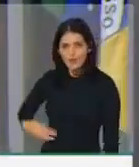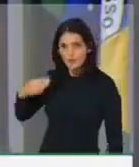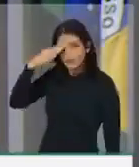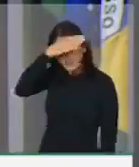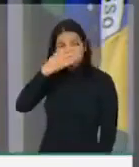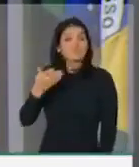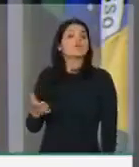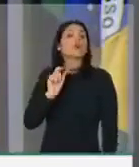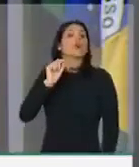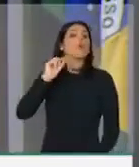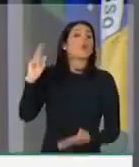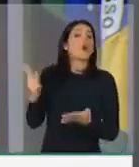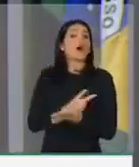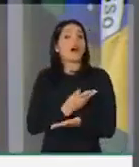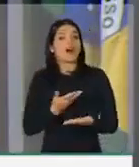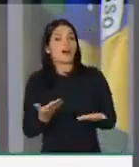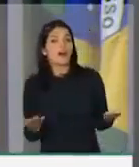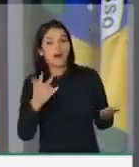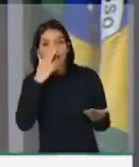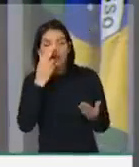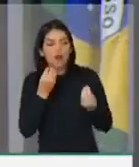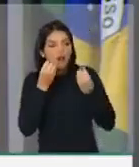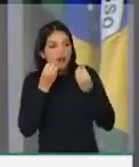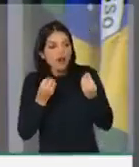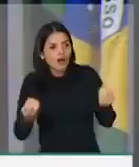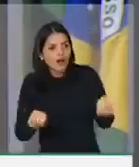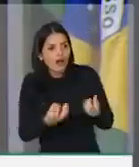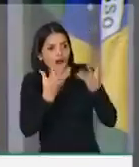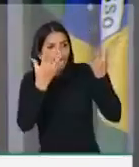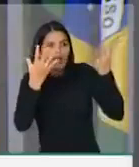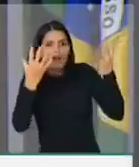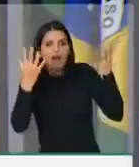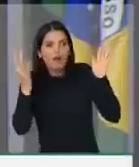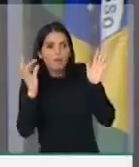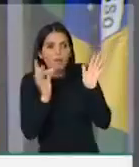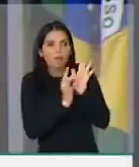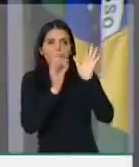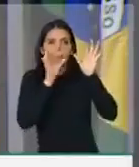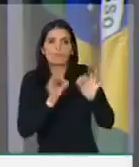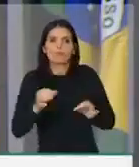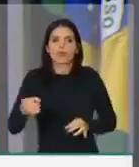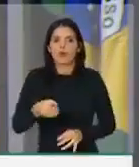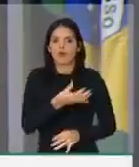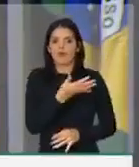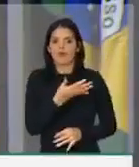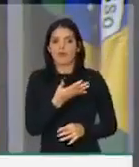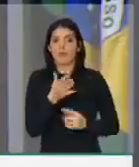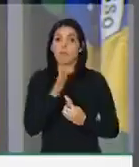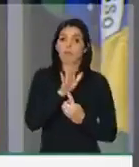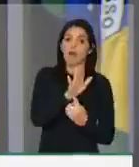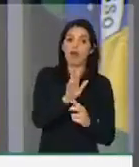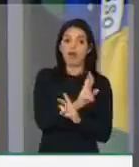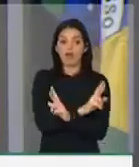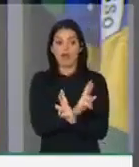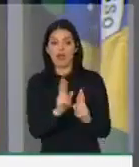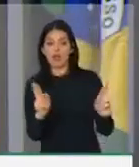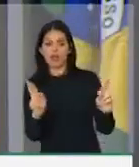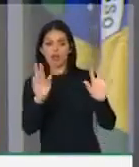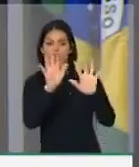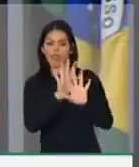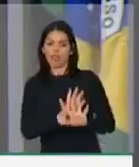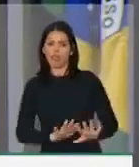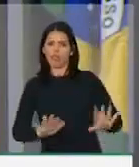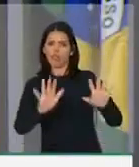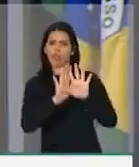e o que foi feito ali foi uma revelação de um fato novo que demonstra relação espúria